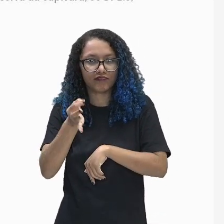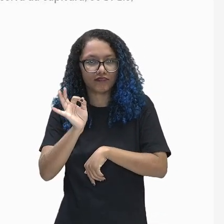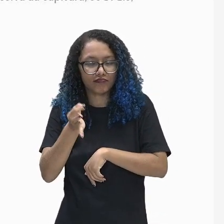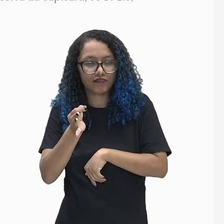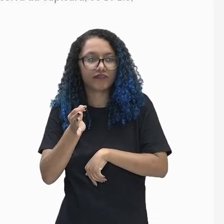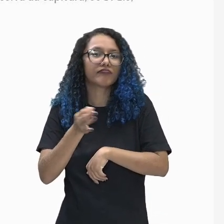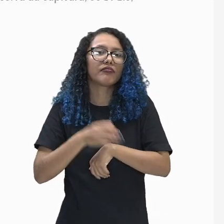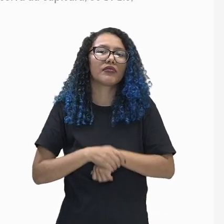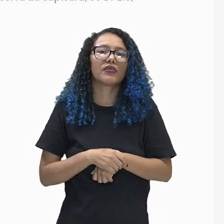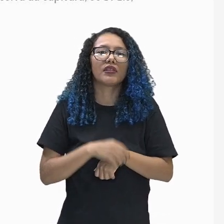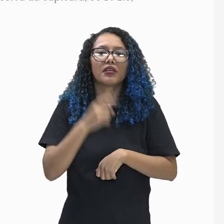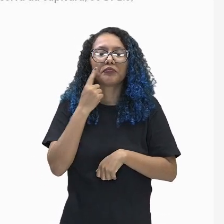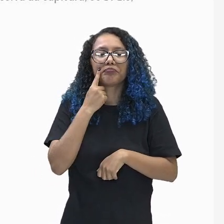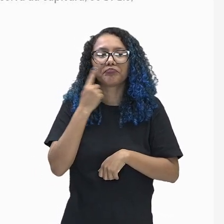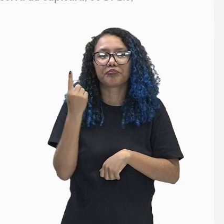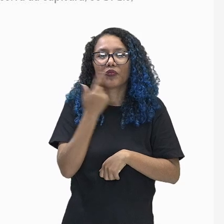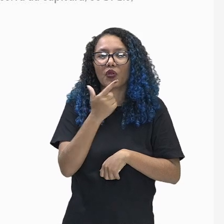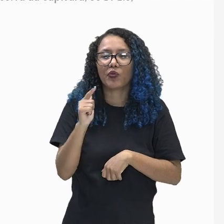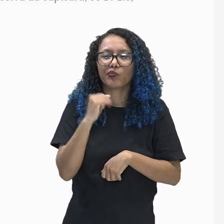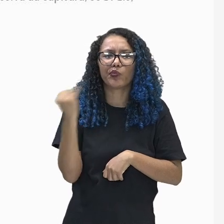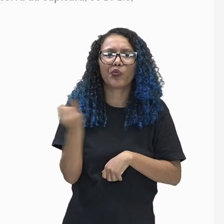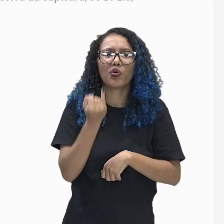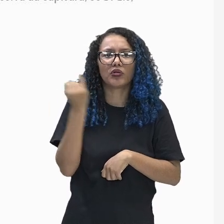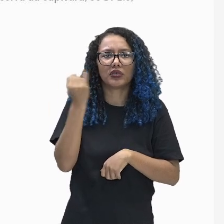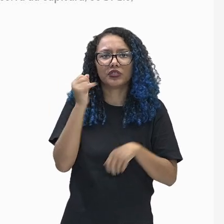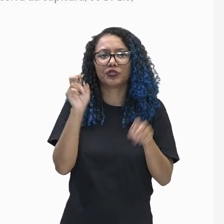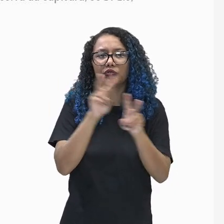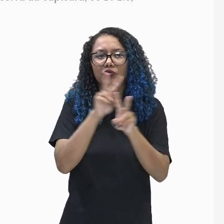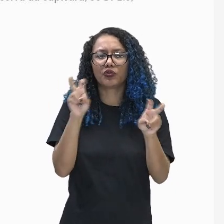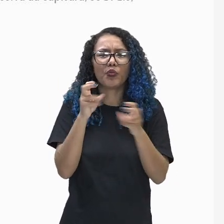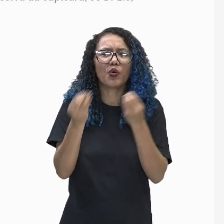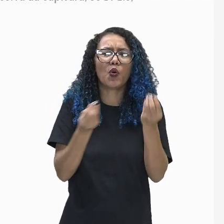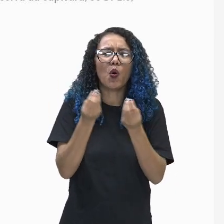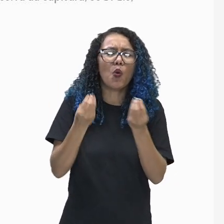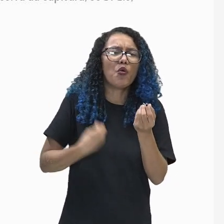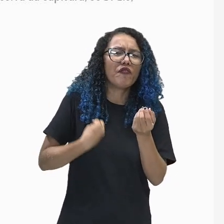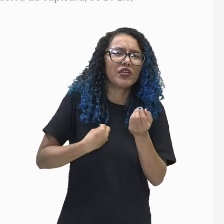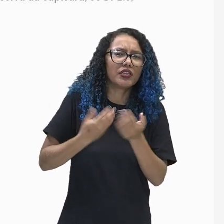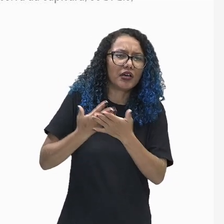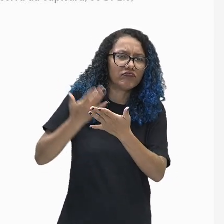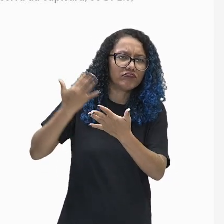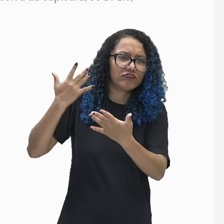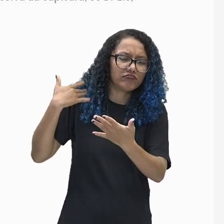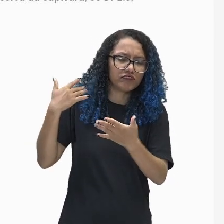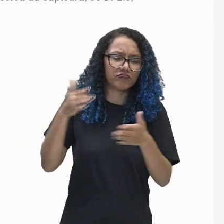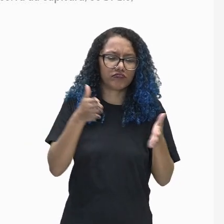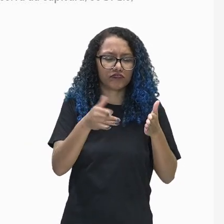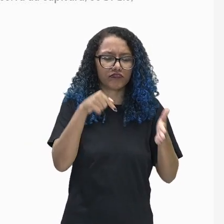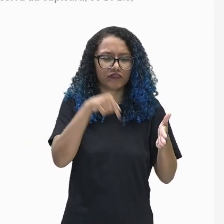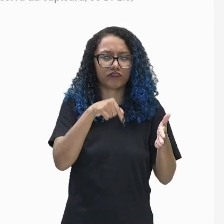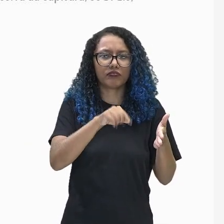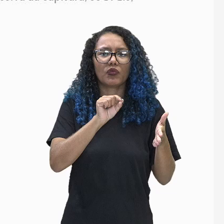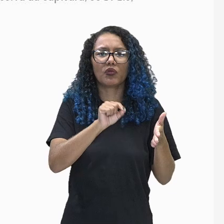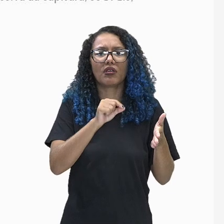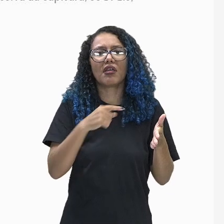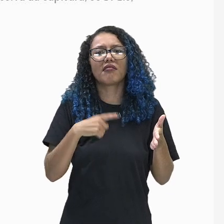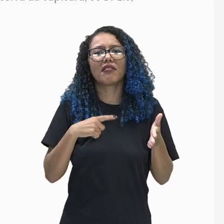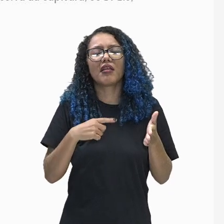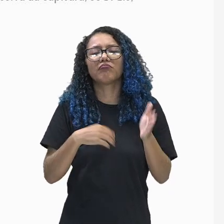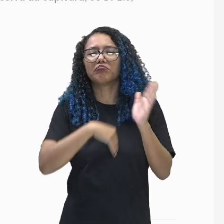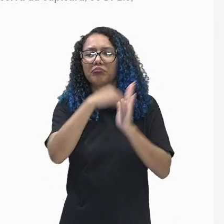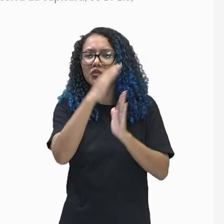Um destaque importante sobre a vida da época paleolítica é o conjunto das pinturas de